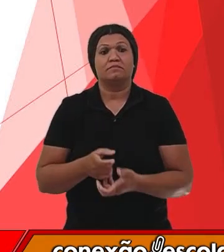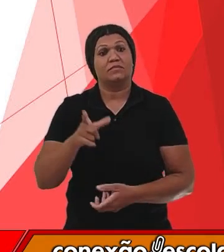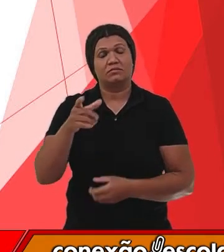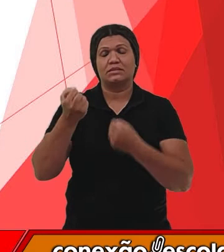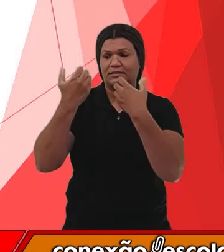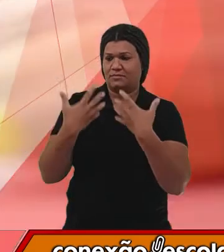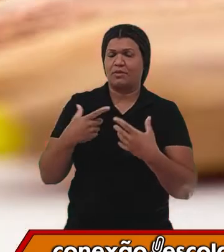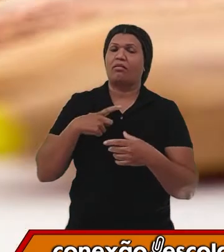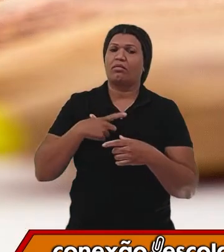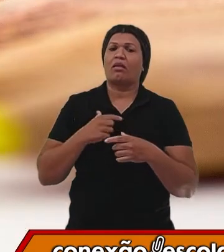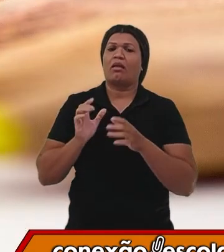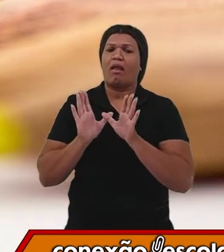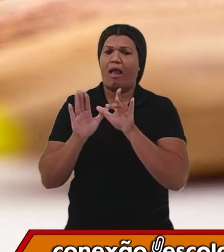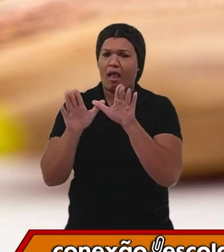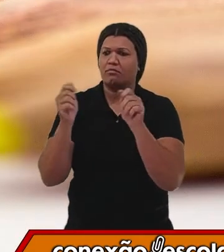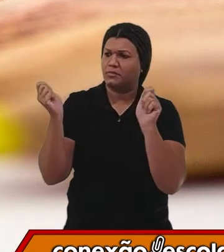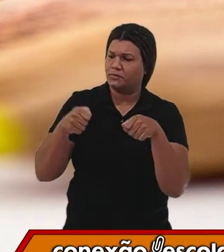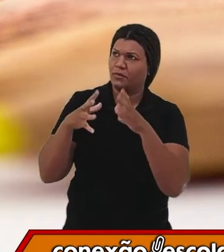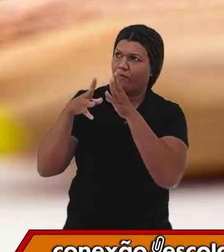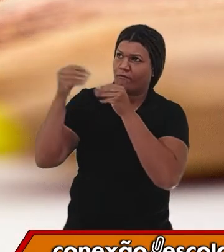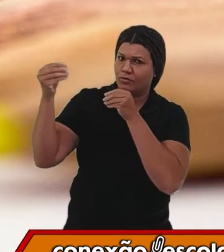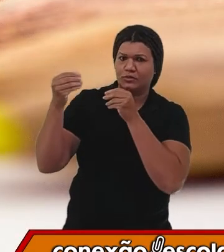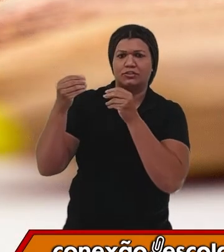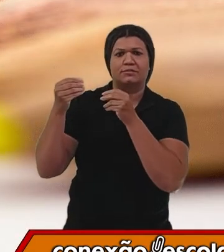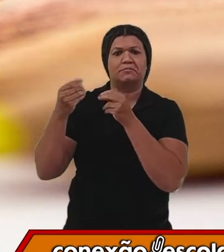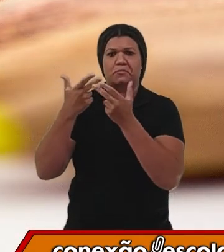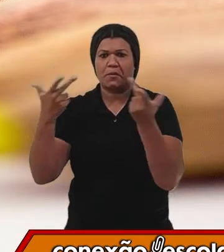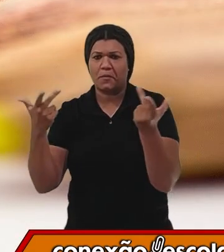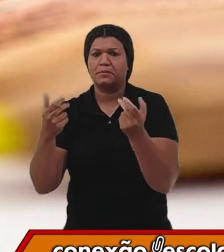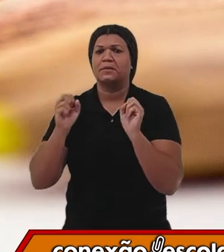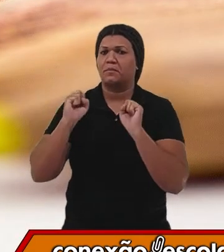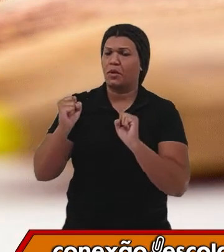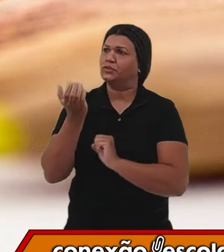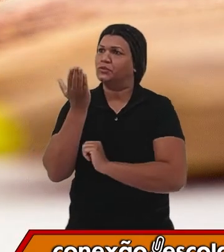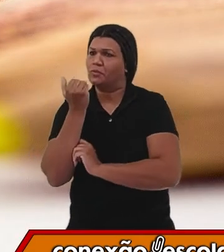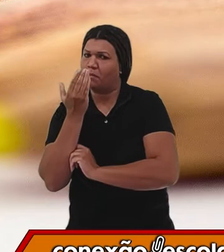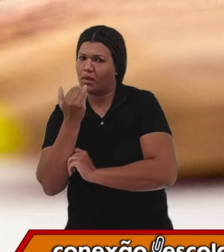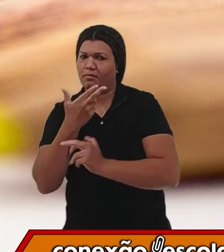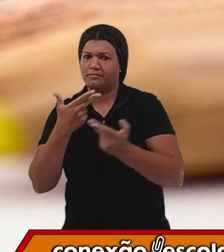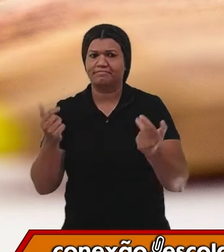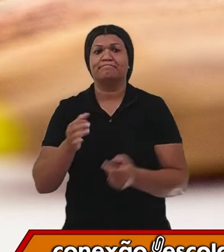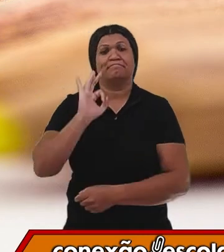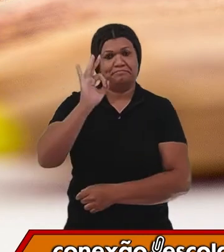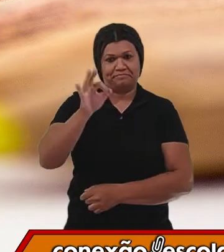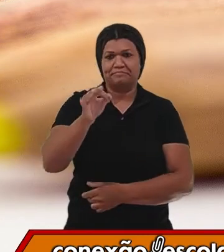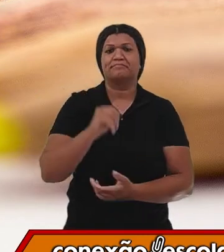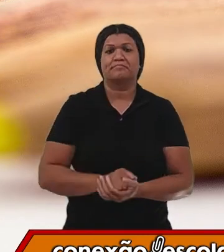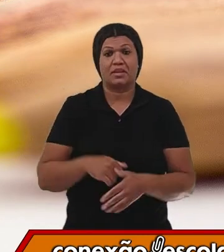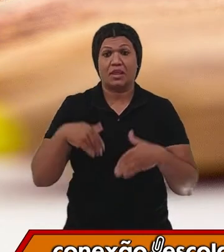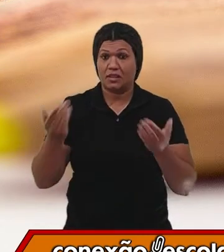tem asa porque ela pode fugir de algum predador, ela pode se alimentar. Isso mesmo, então ela